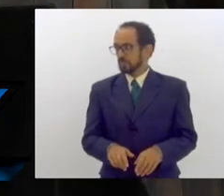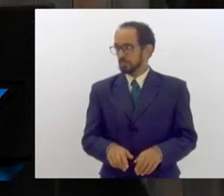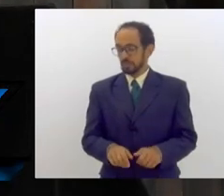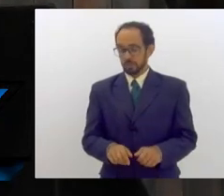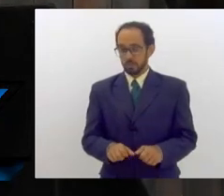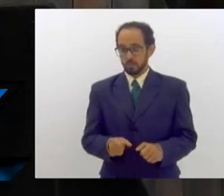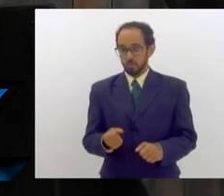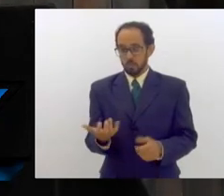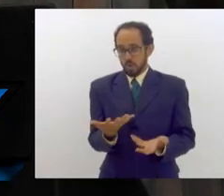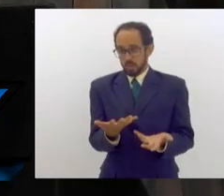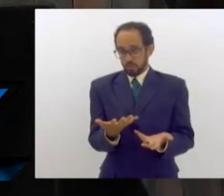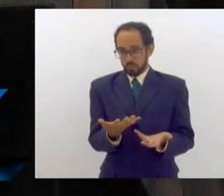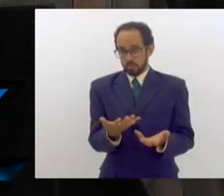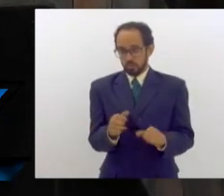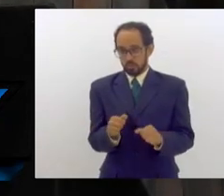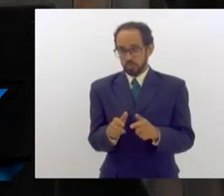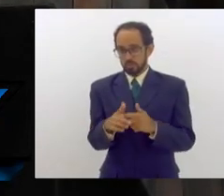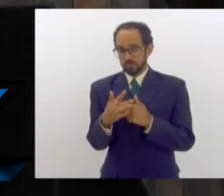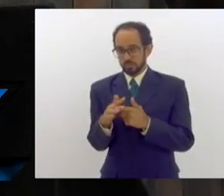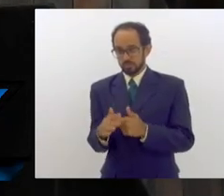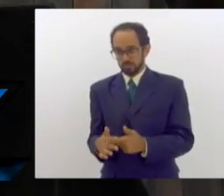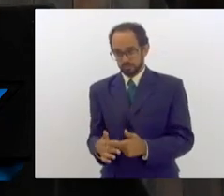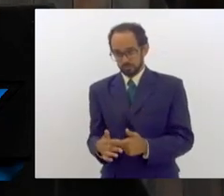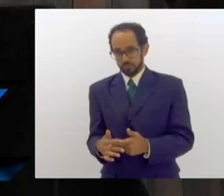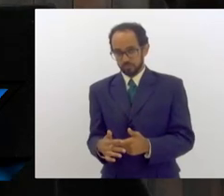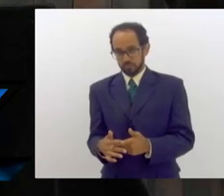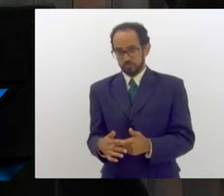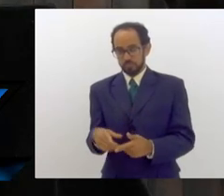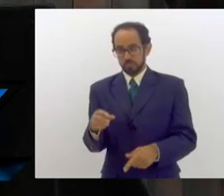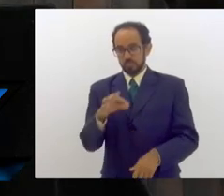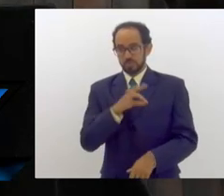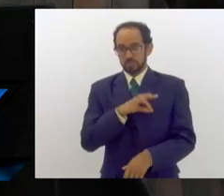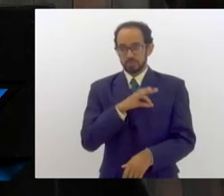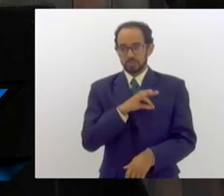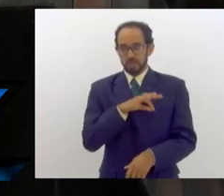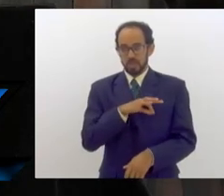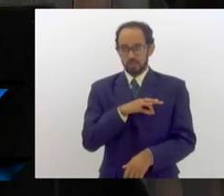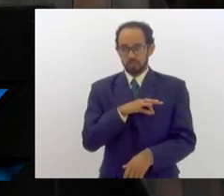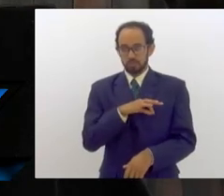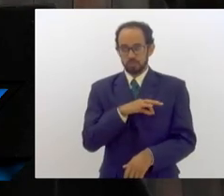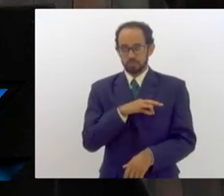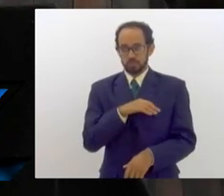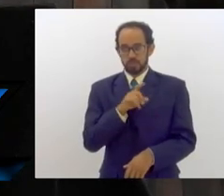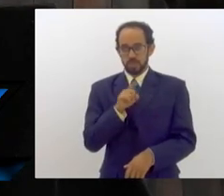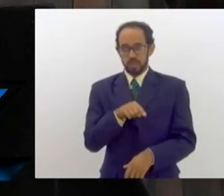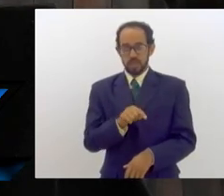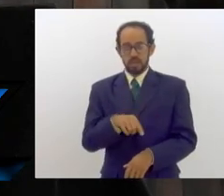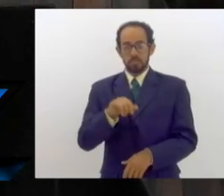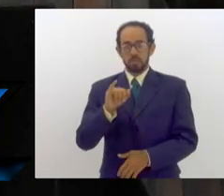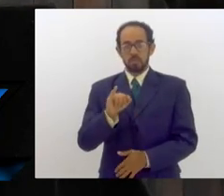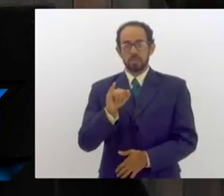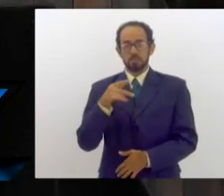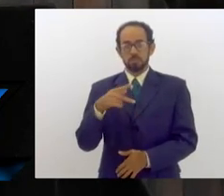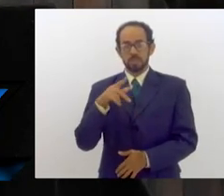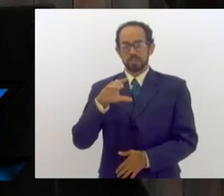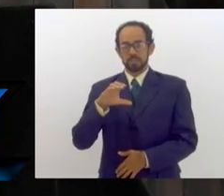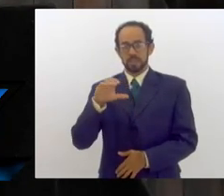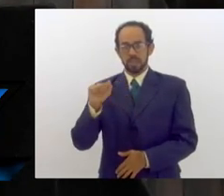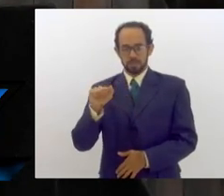quando era reajustado quando era reajustado era para pelo IPCA